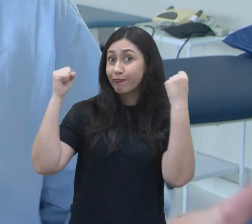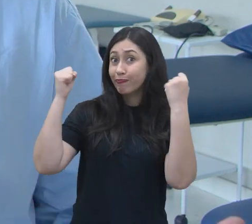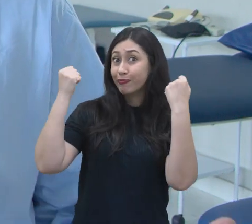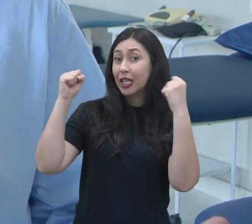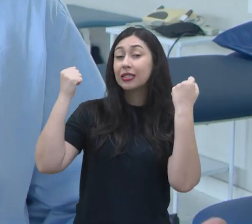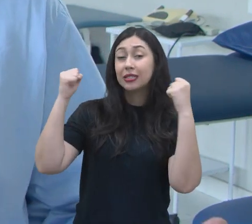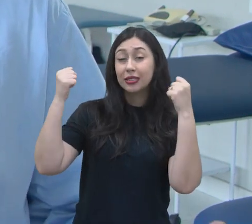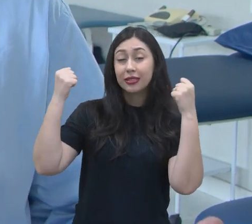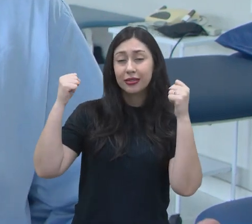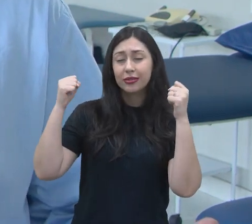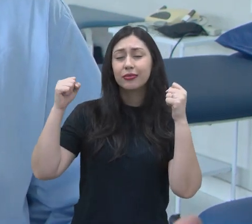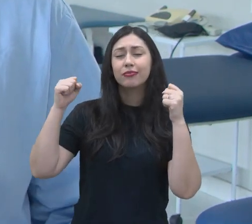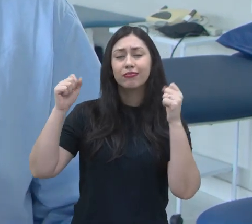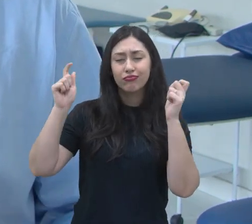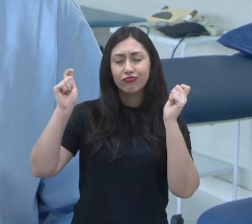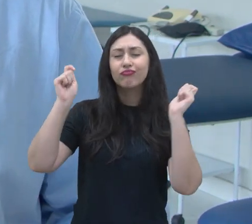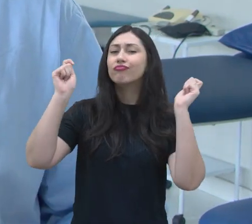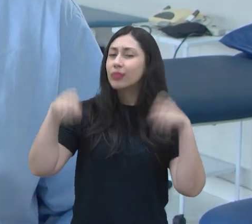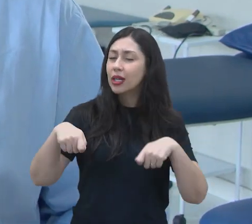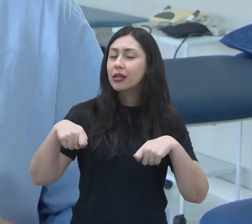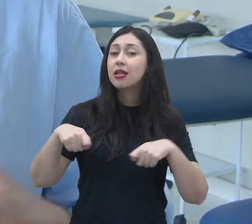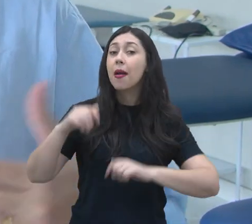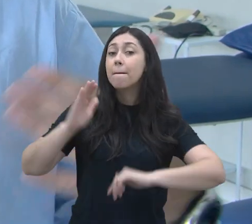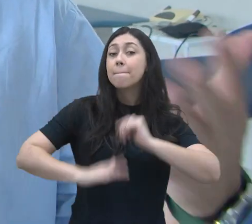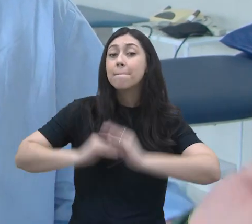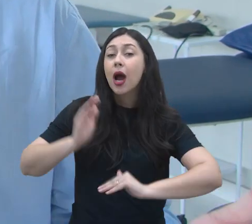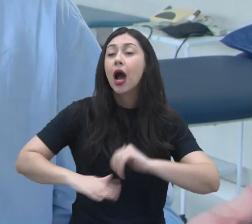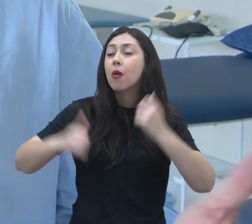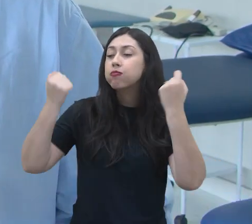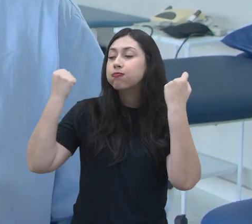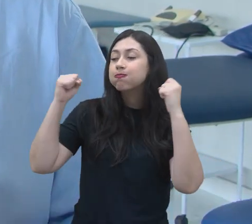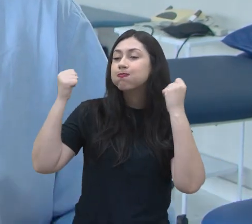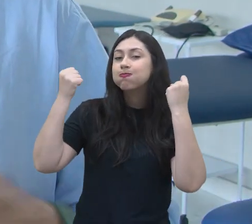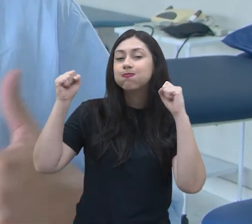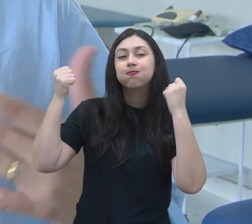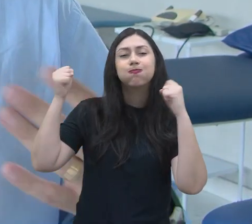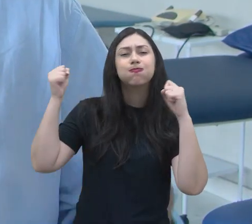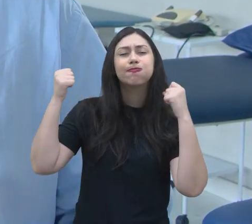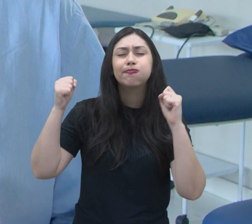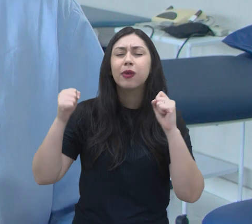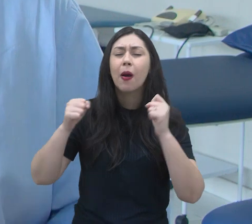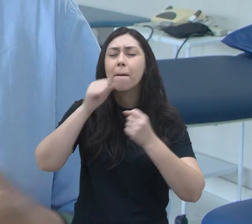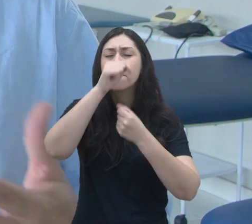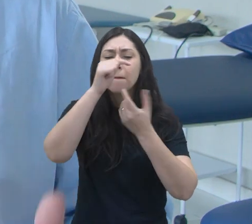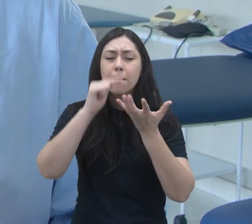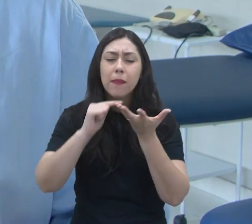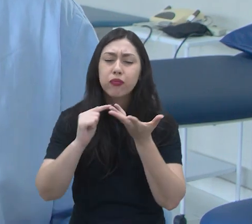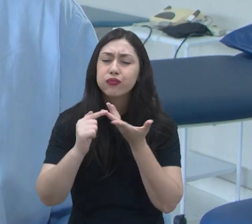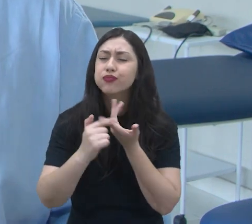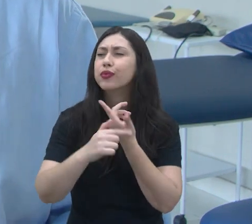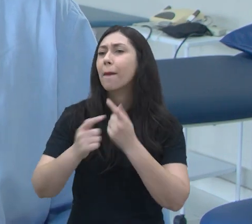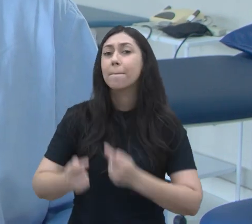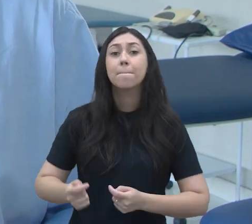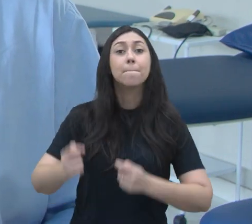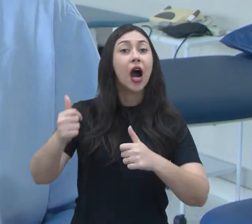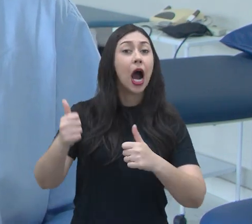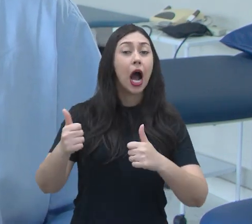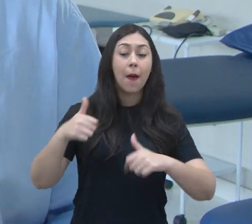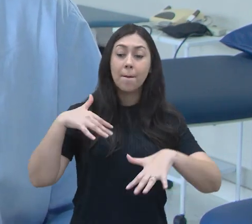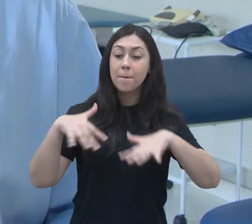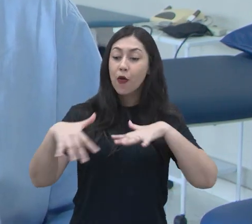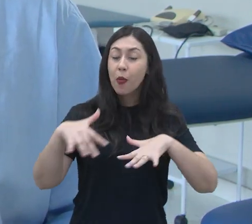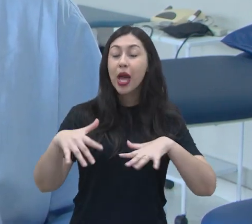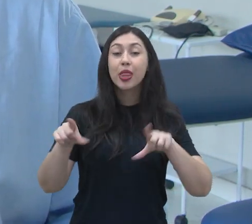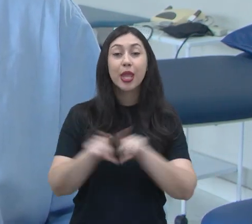o que é mais efetivo, de fato. A gente sabe que a atividade física ela vai trazer aí inúmeros benefícios, tanto de controle